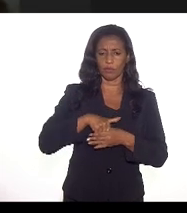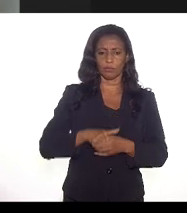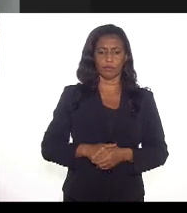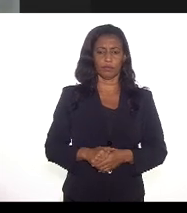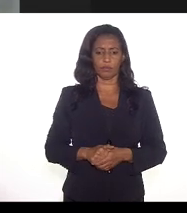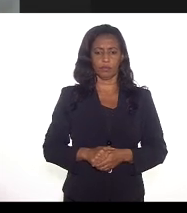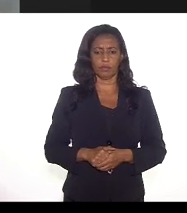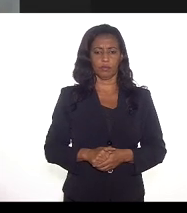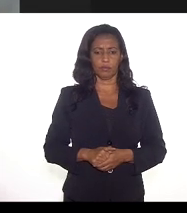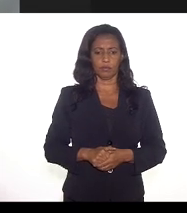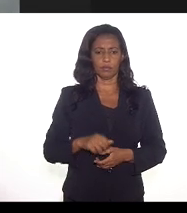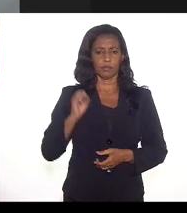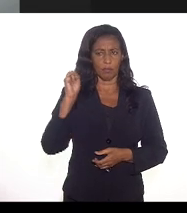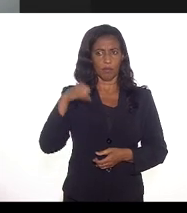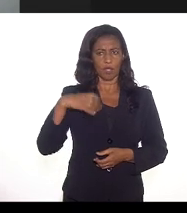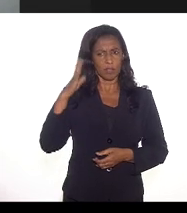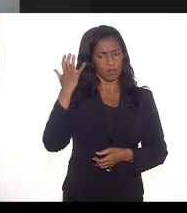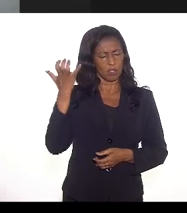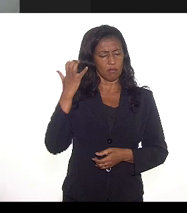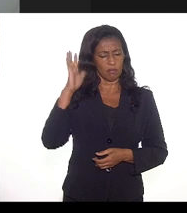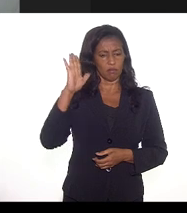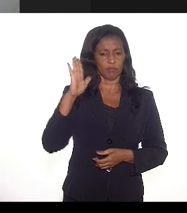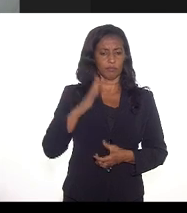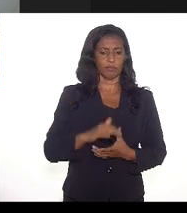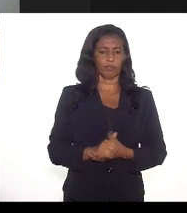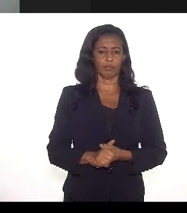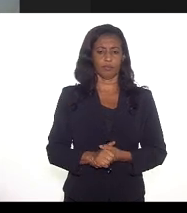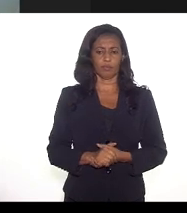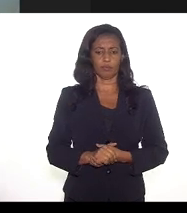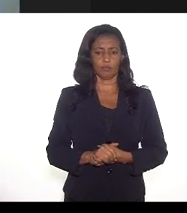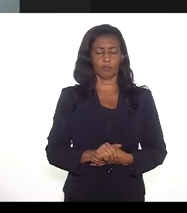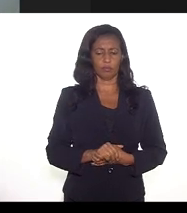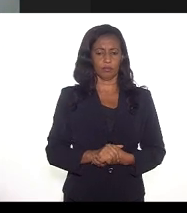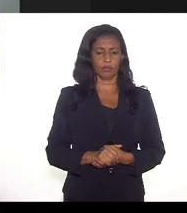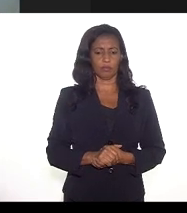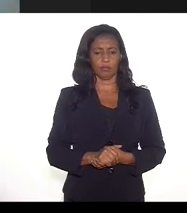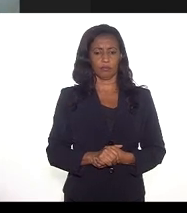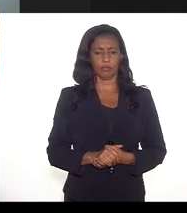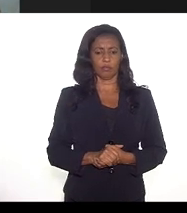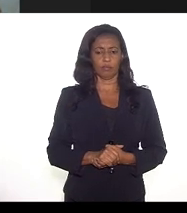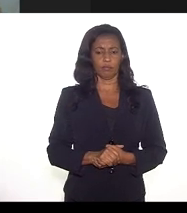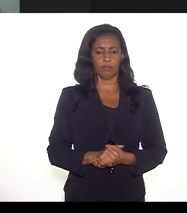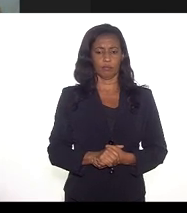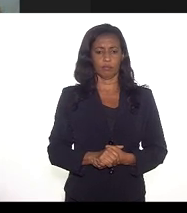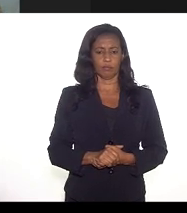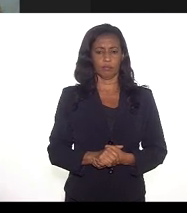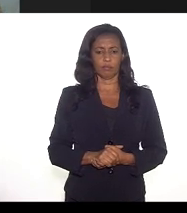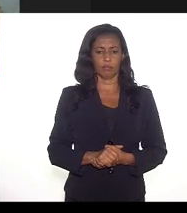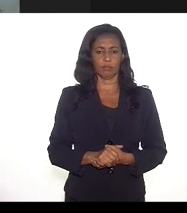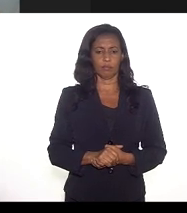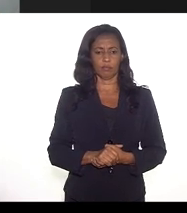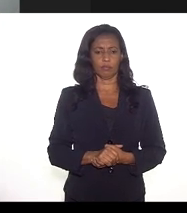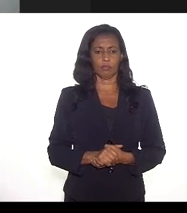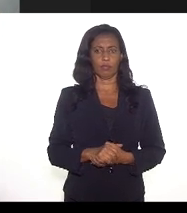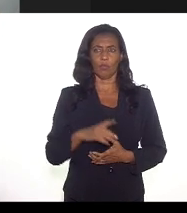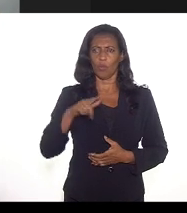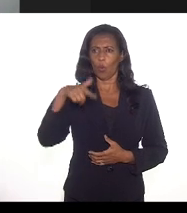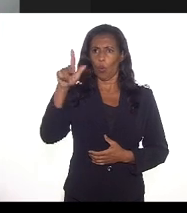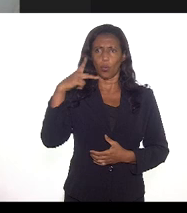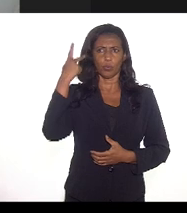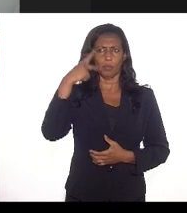Quinoploc e Mônica. Sim, senhor presidente, quero declarar voto. Então, aqui no Quinoploc, Vandro e Mônica. Algum outro